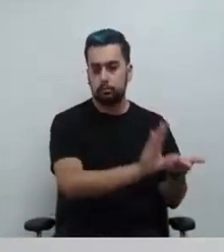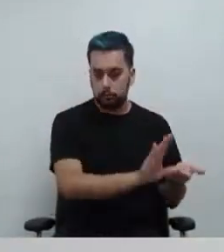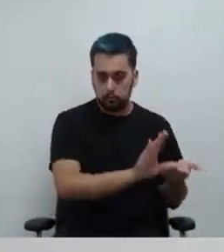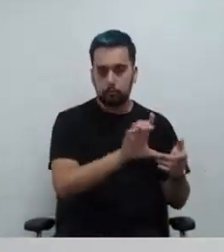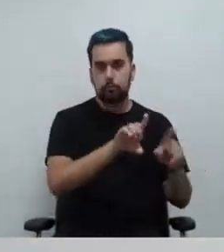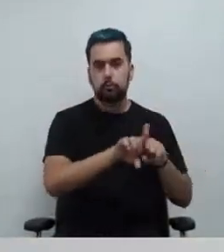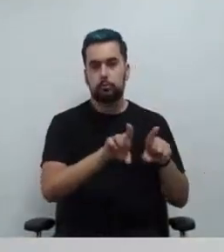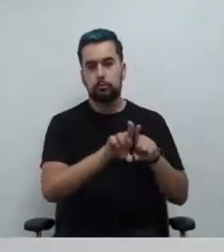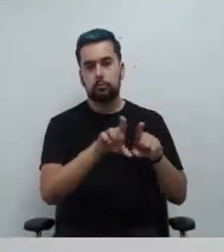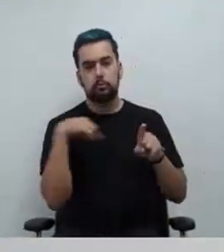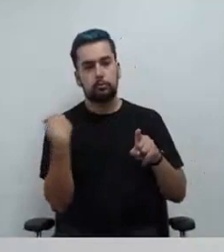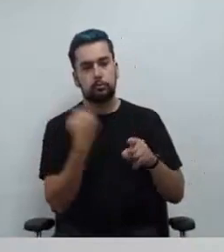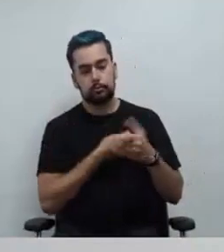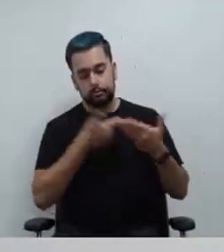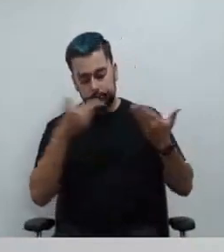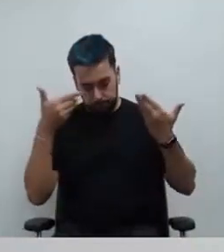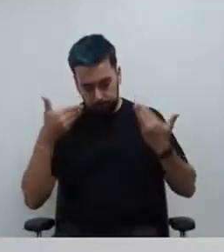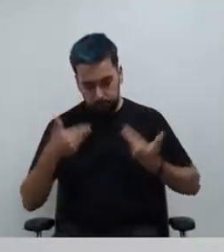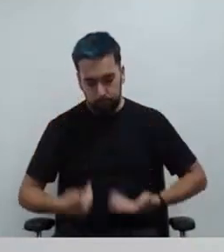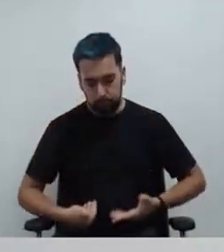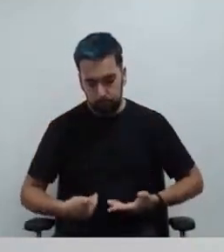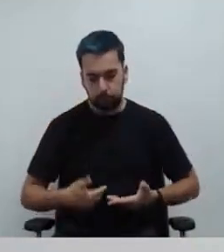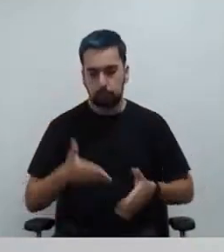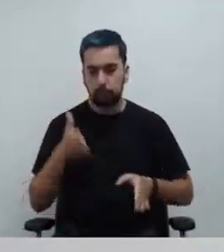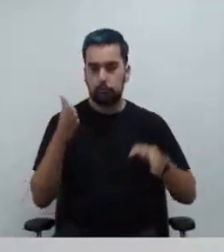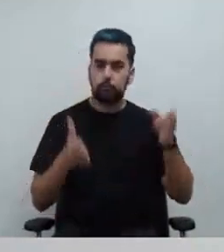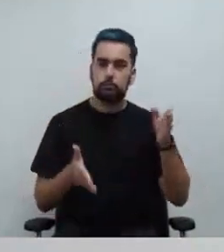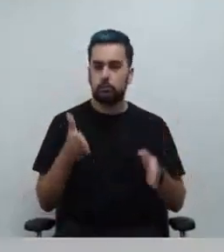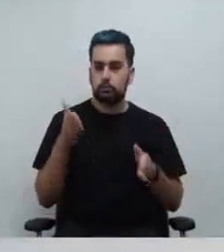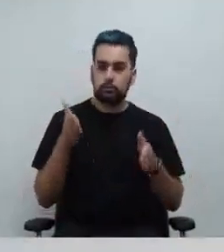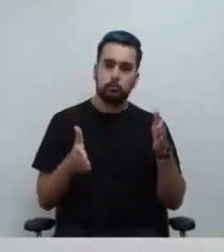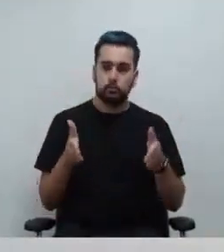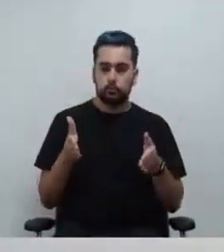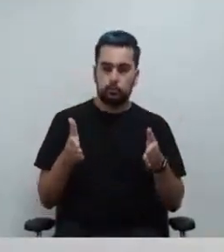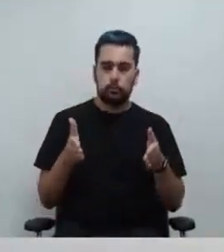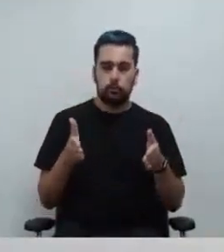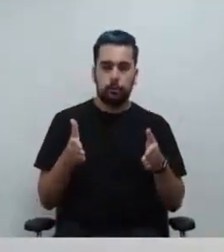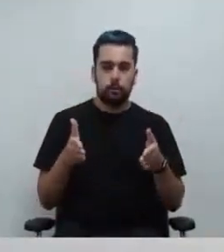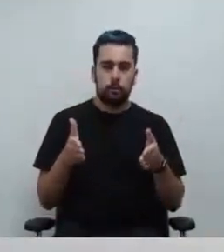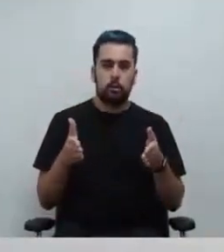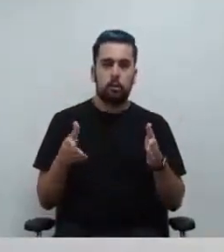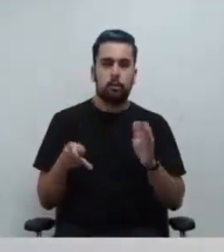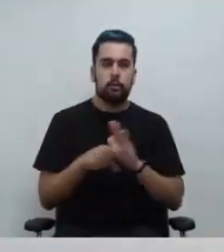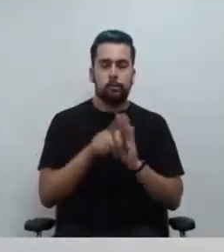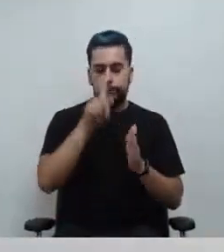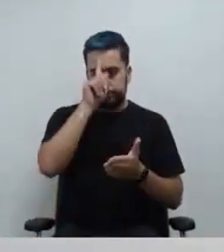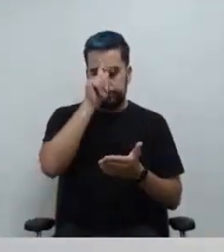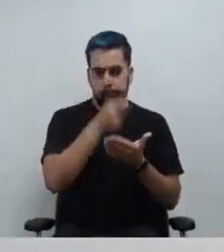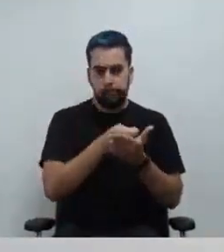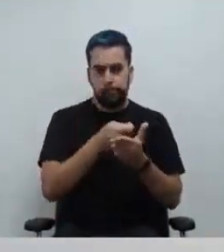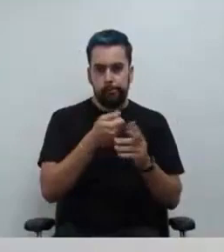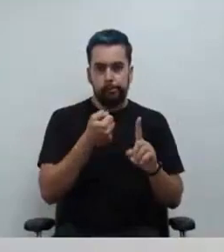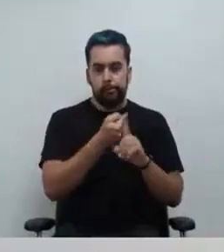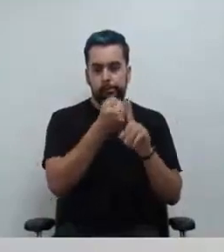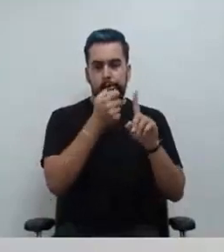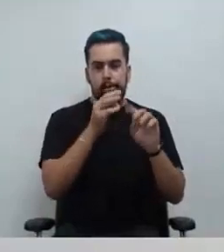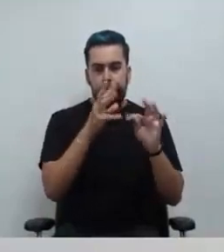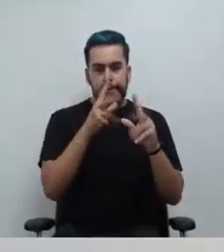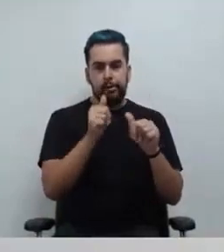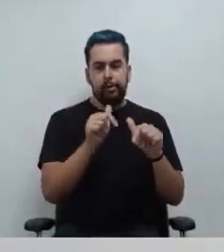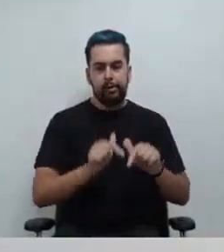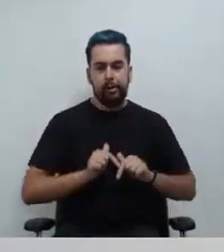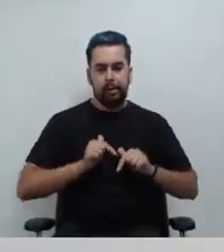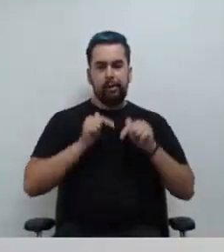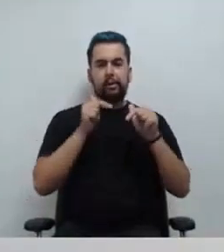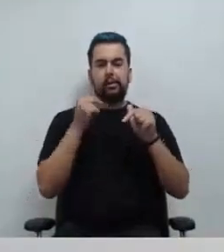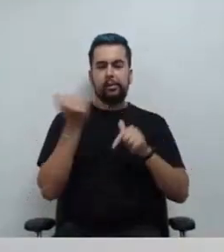e nós estamos aqui, né, já numa fase, no ocaso desse mandato. Isso implica todo um esforço